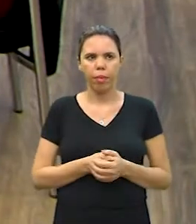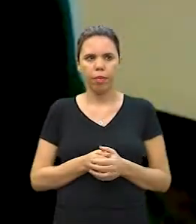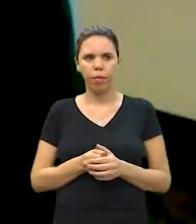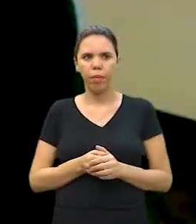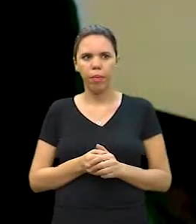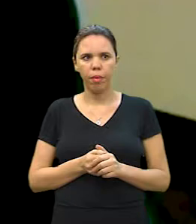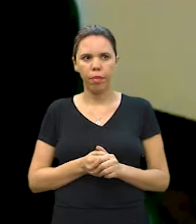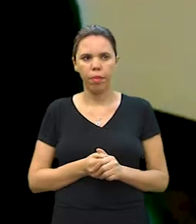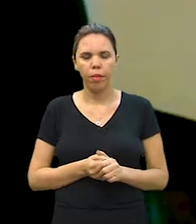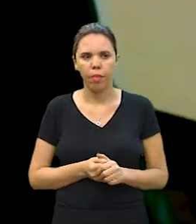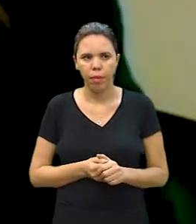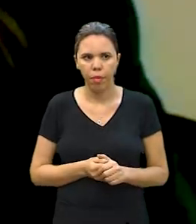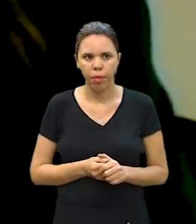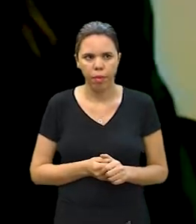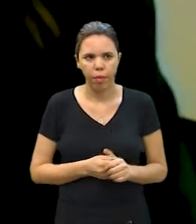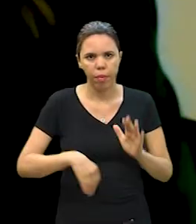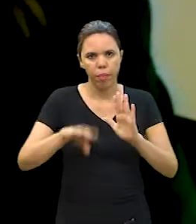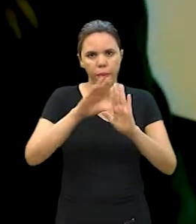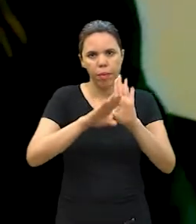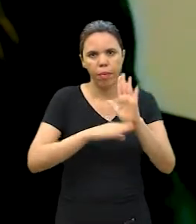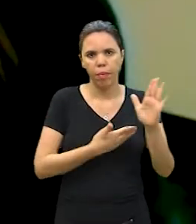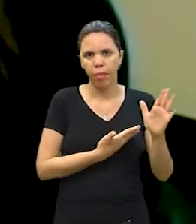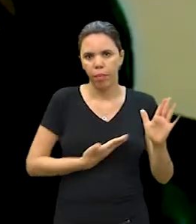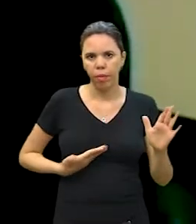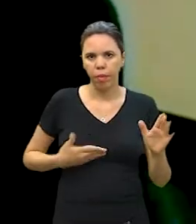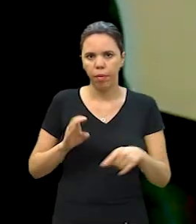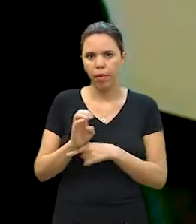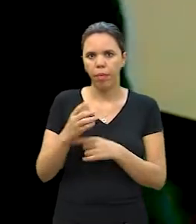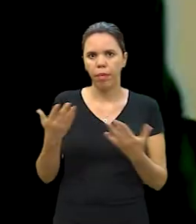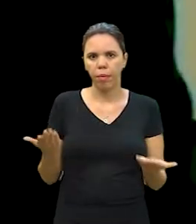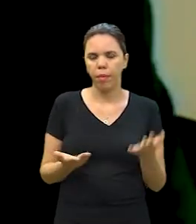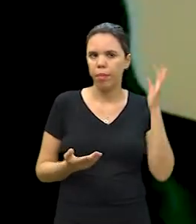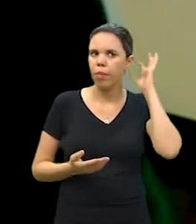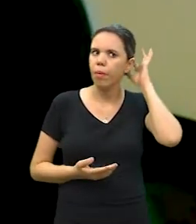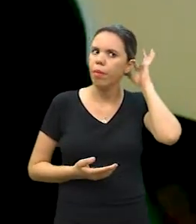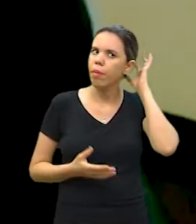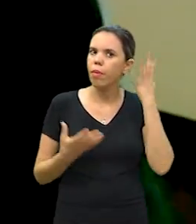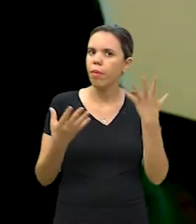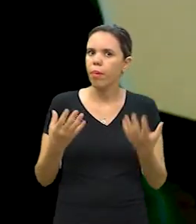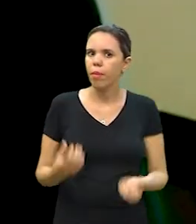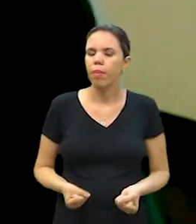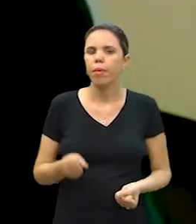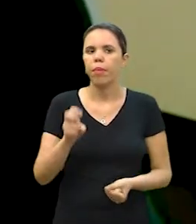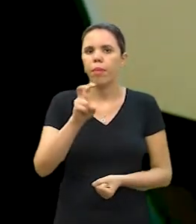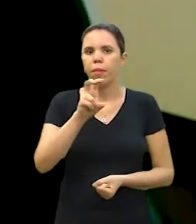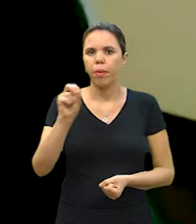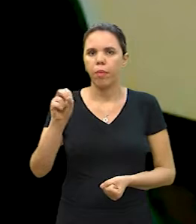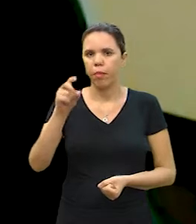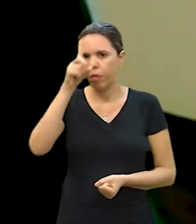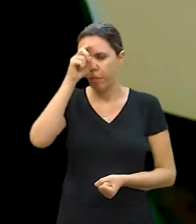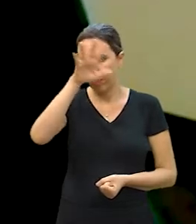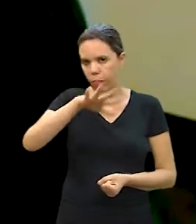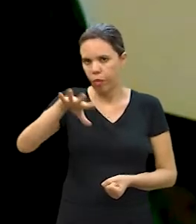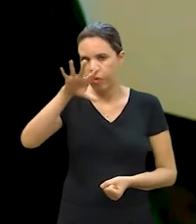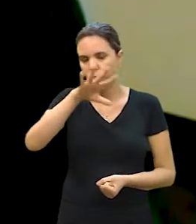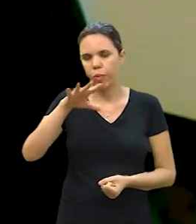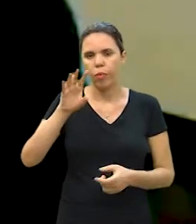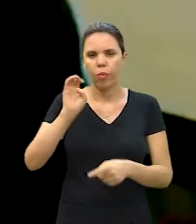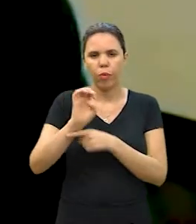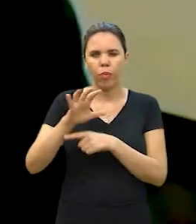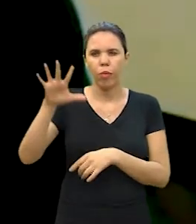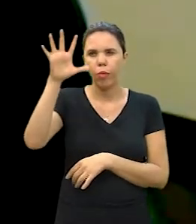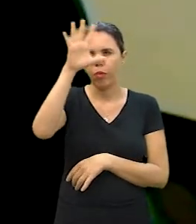atendimento? O governo do estado, nesse momento, inclusive, já credenciou mais de 50 hospitais de